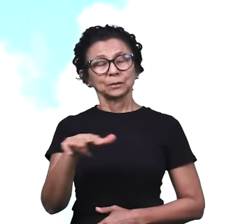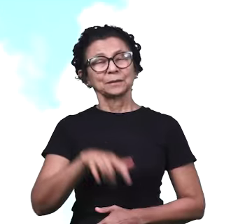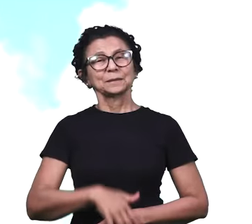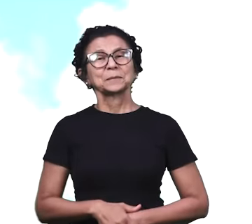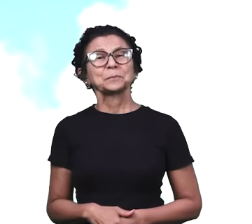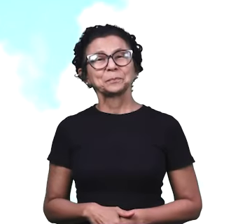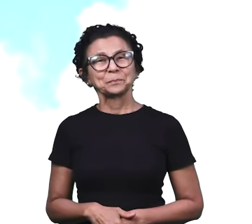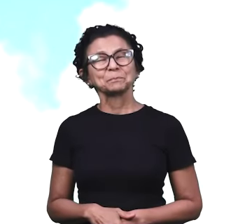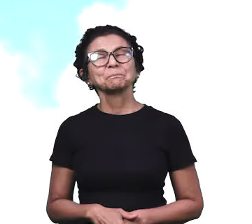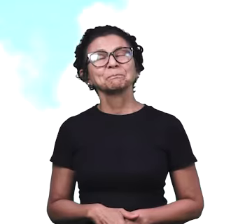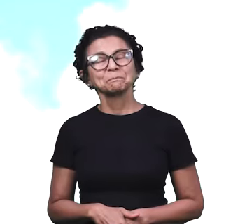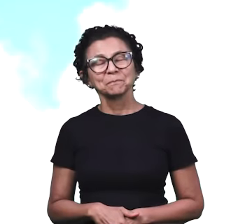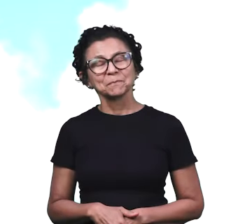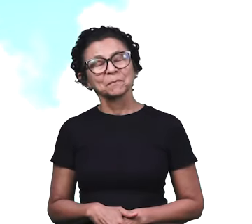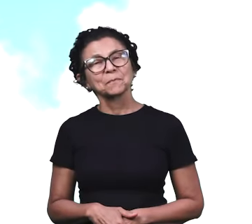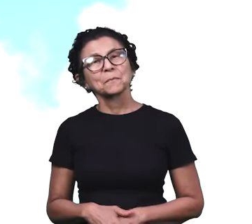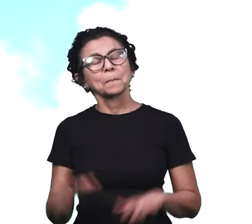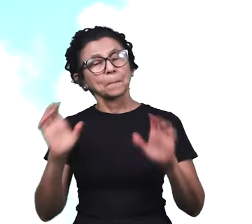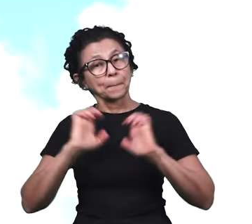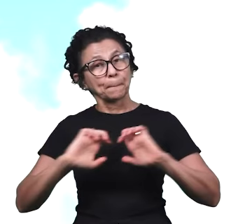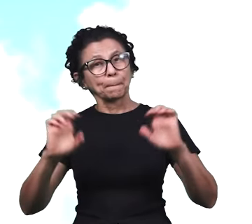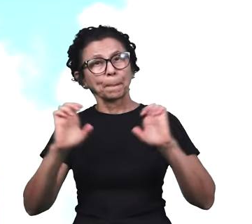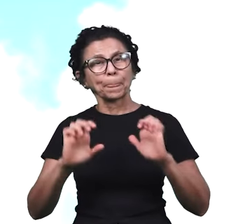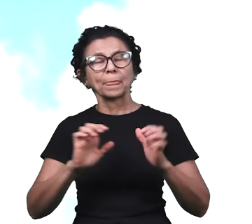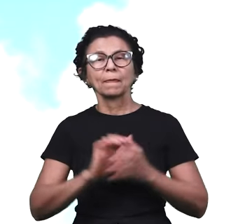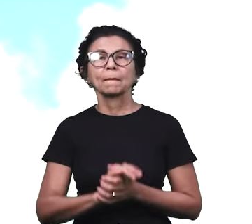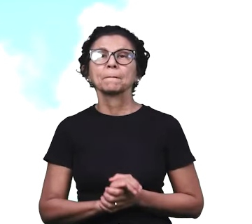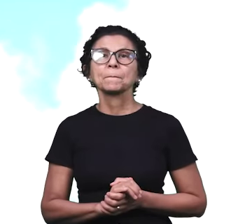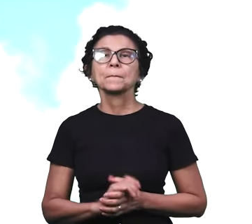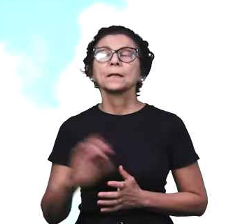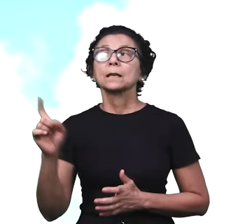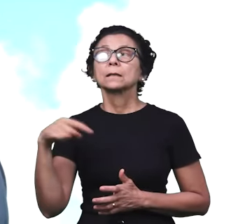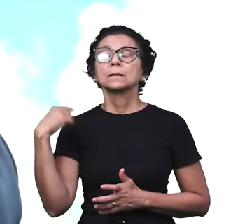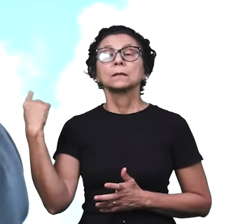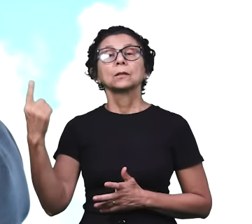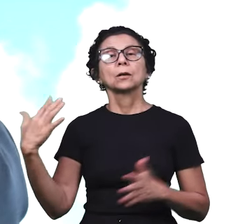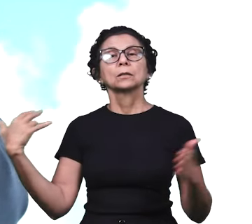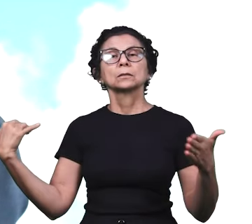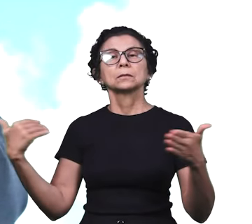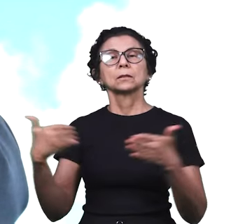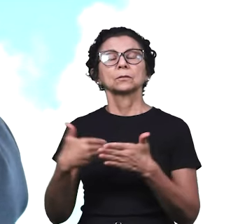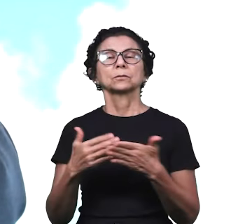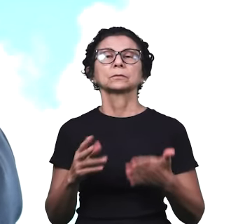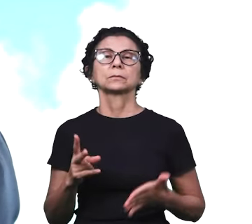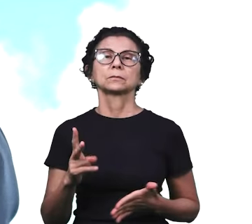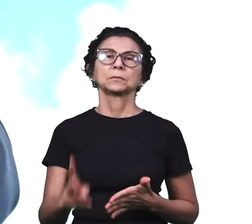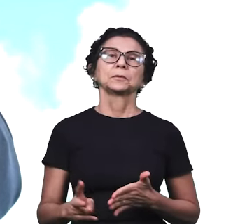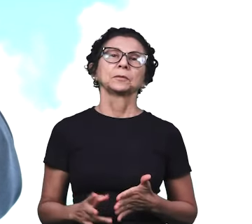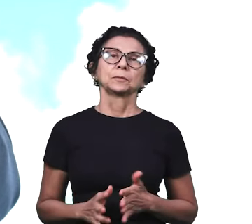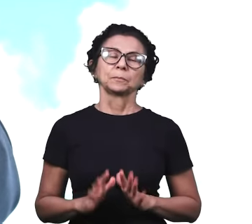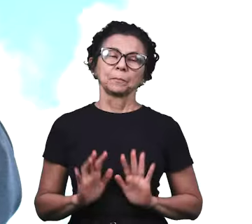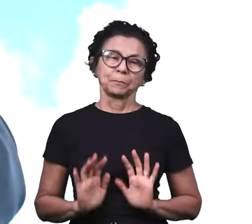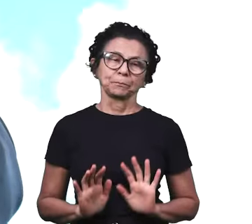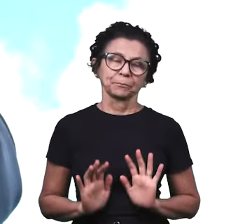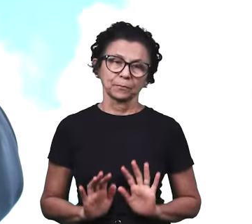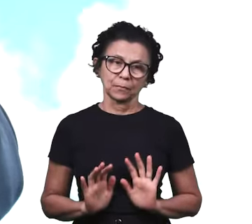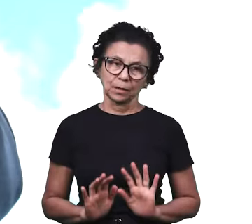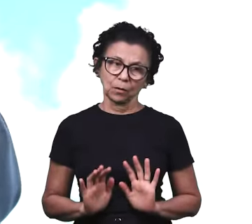uma festa, porque ela é de dentro para fora. O Espírito Santo foi derramado e Pedro fala,